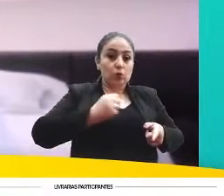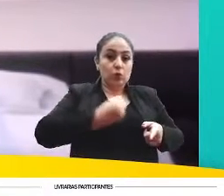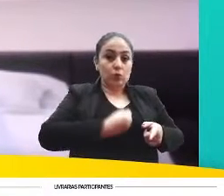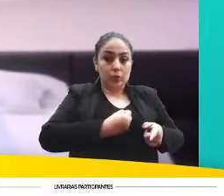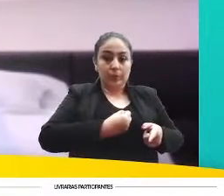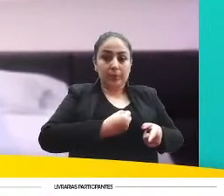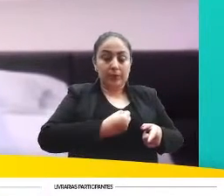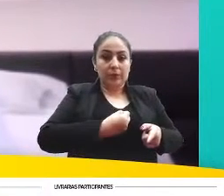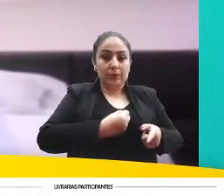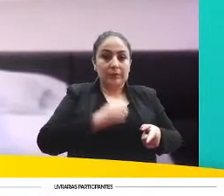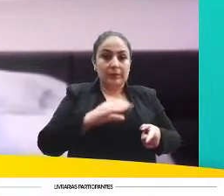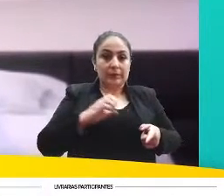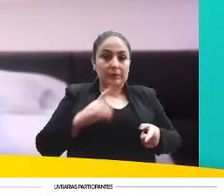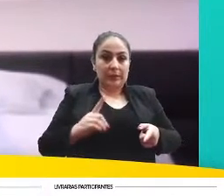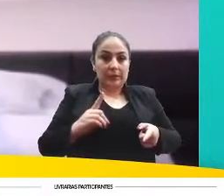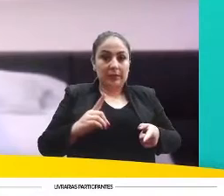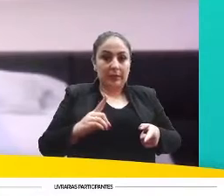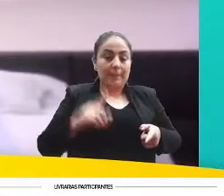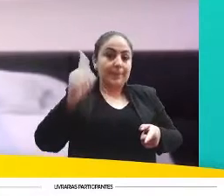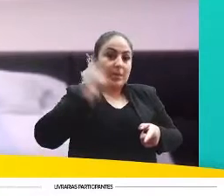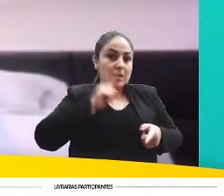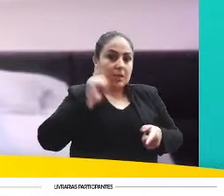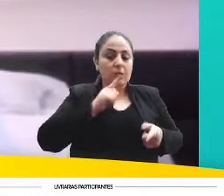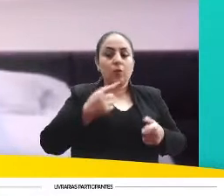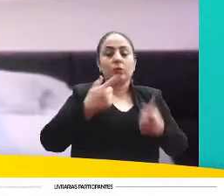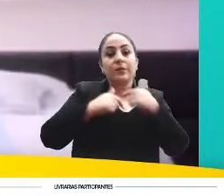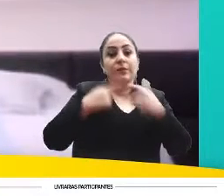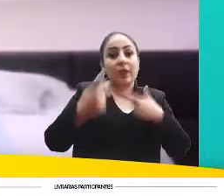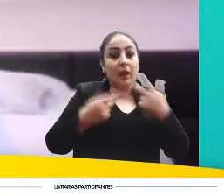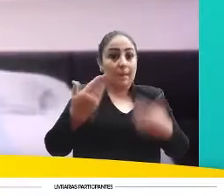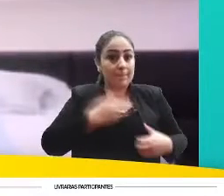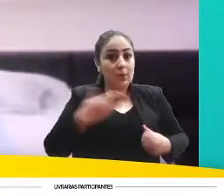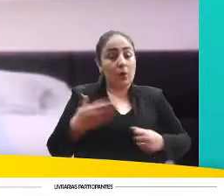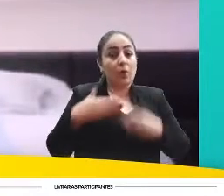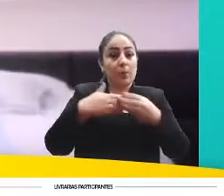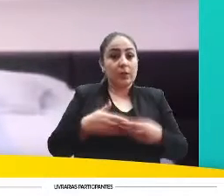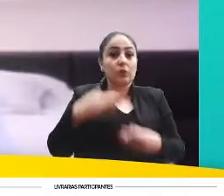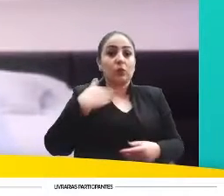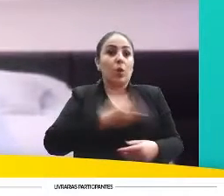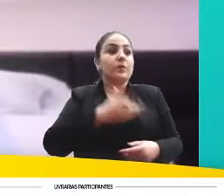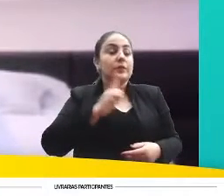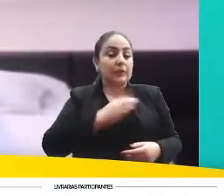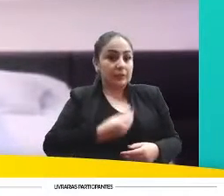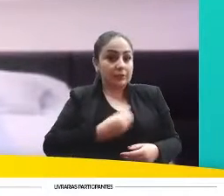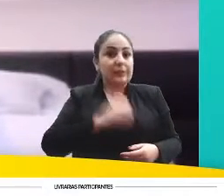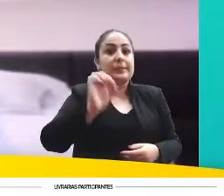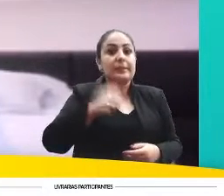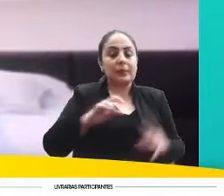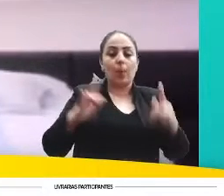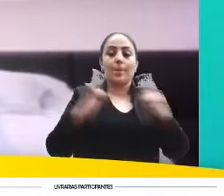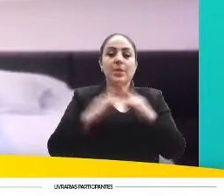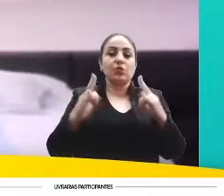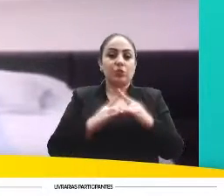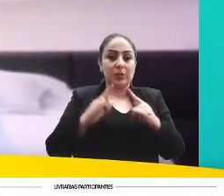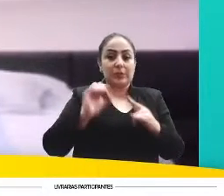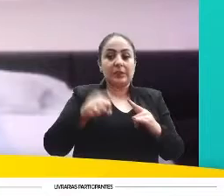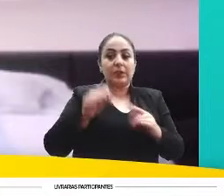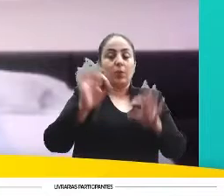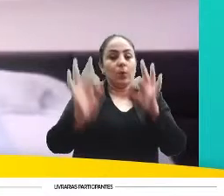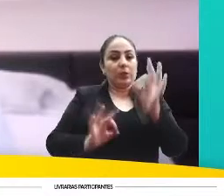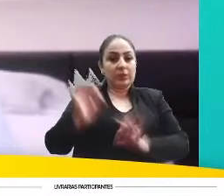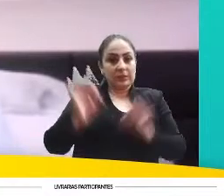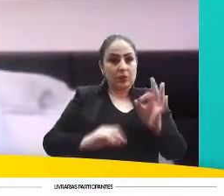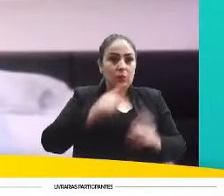CVV norte-americano. E eu gostaria agora de falar para os amigos que estão nos acompanhando, existe uma entidade, uma organização